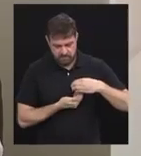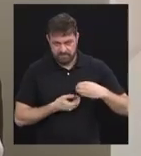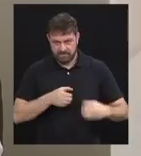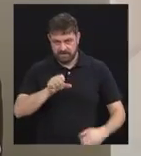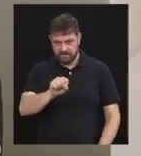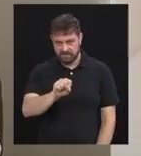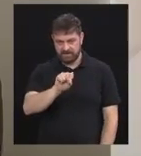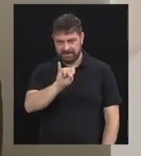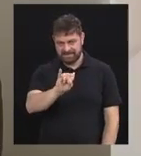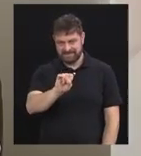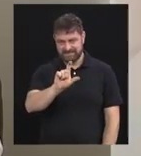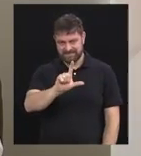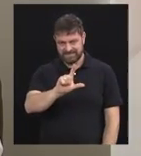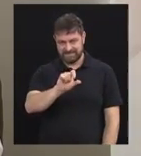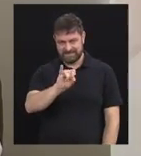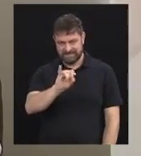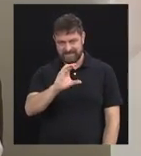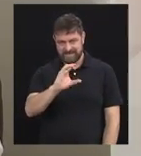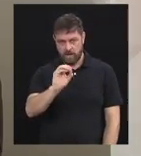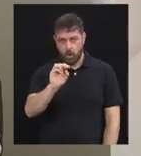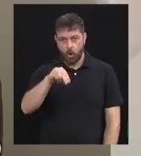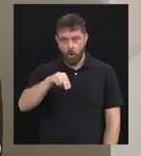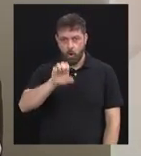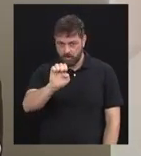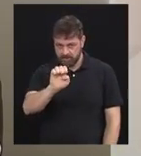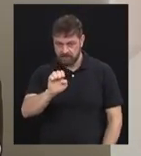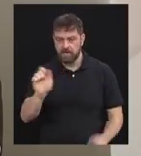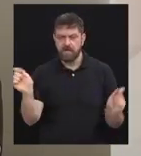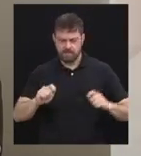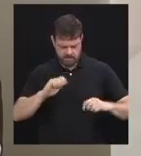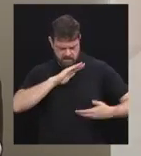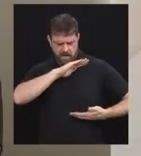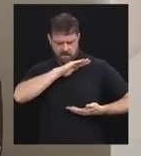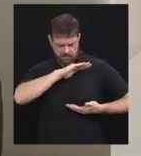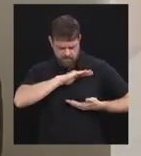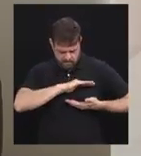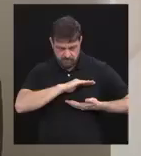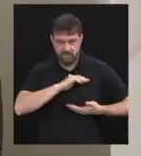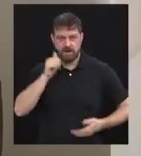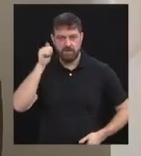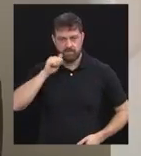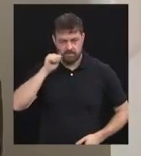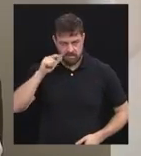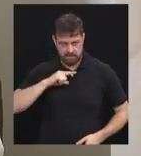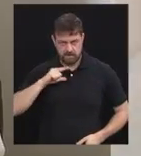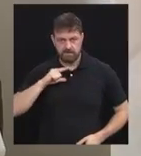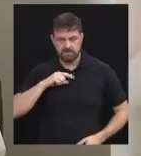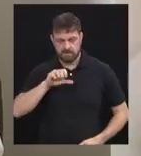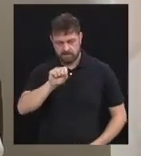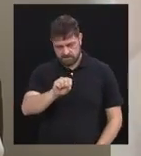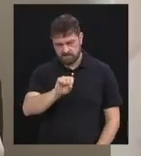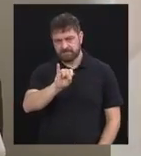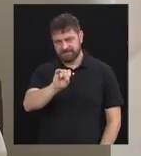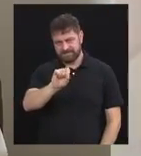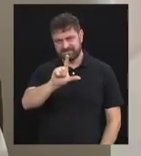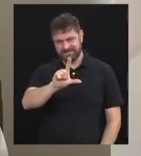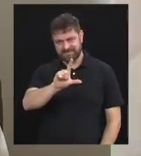problema, a mamografia ela funciona bem, mesmo nas mulheres siliconadas.